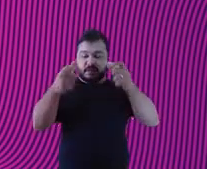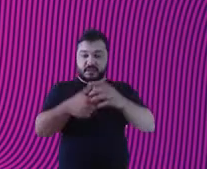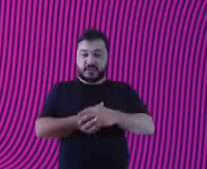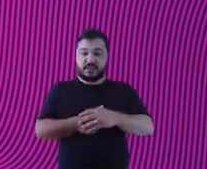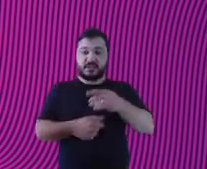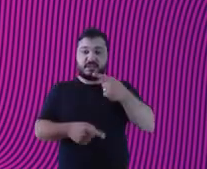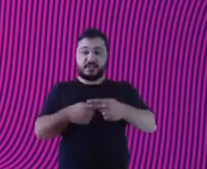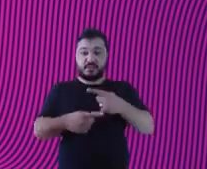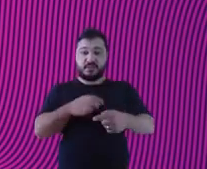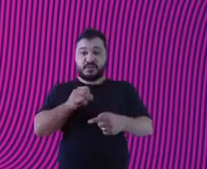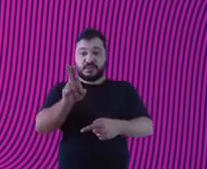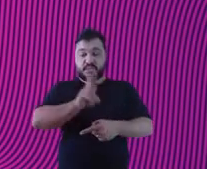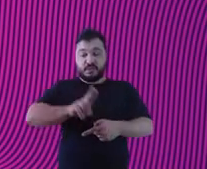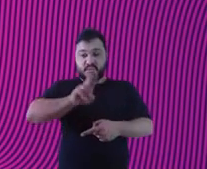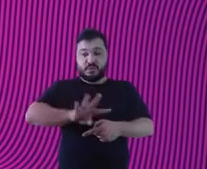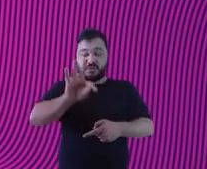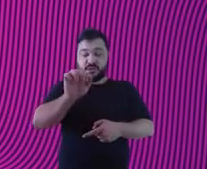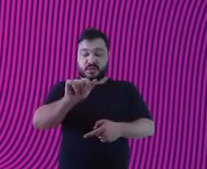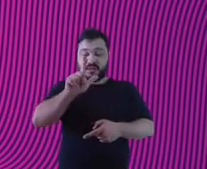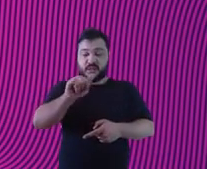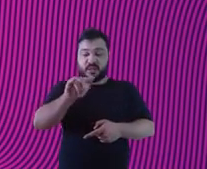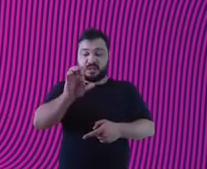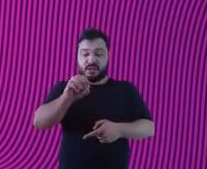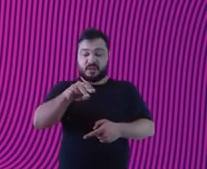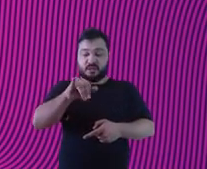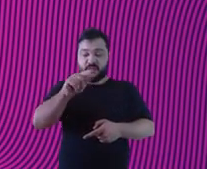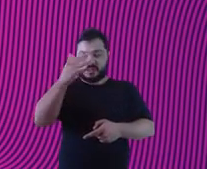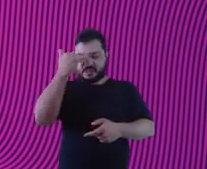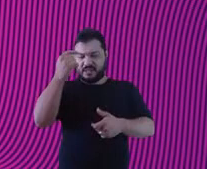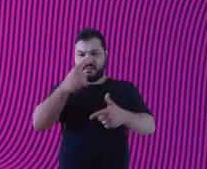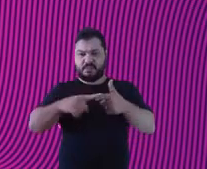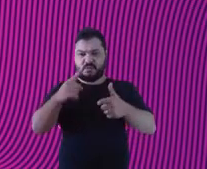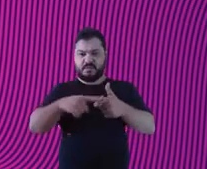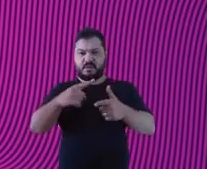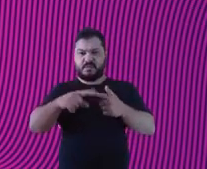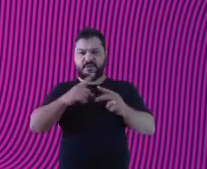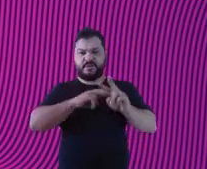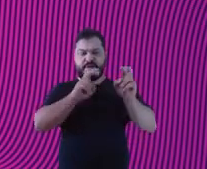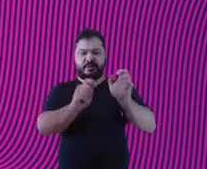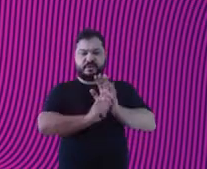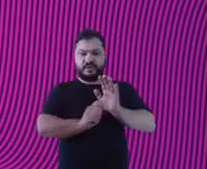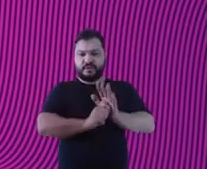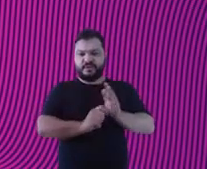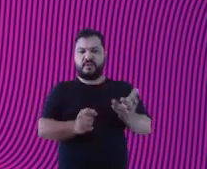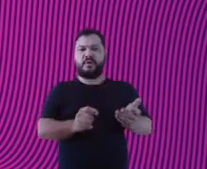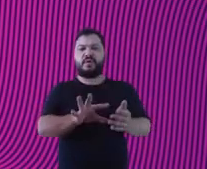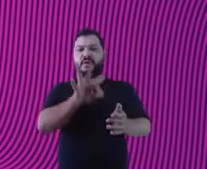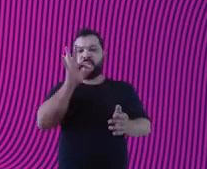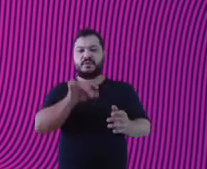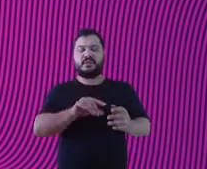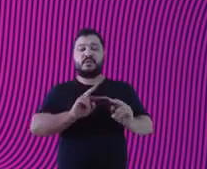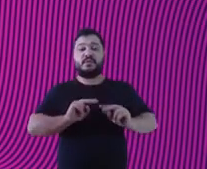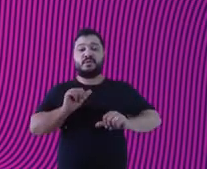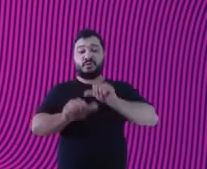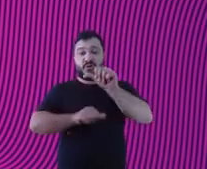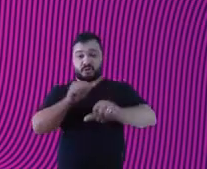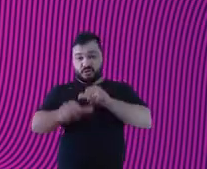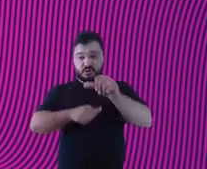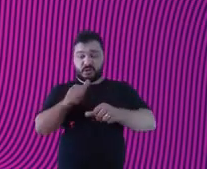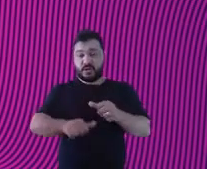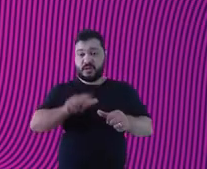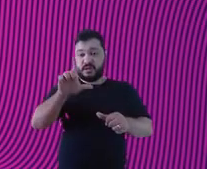usou talidomida sabe dos problemas relacionados à droga, a opção dela de trocar para Lena é